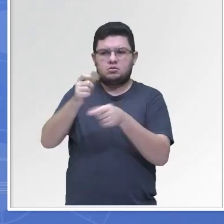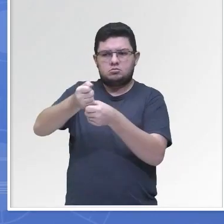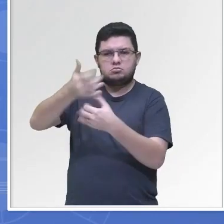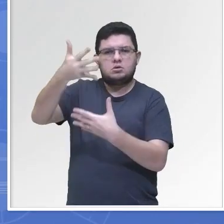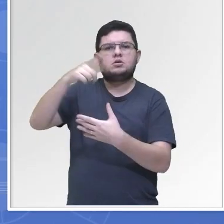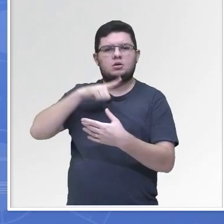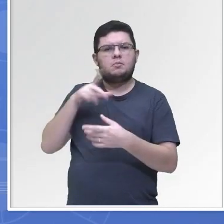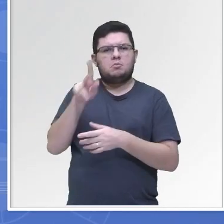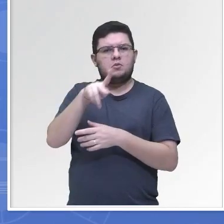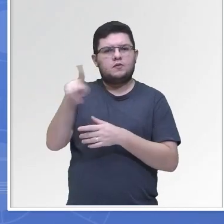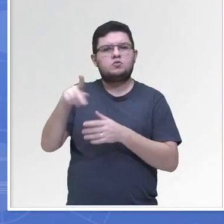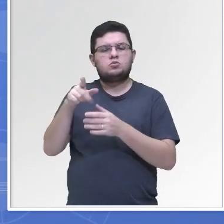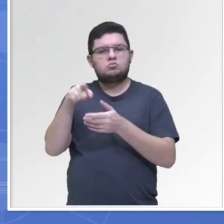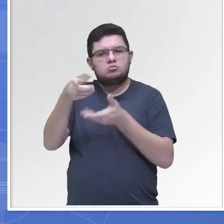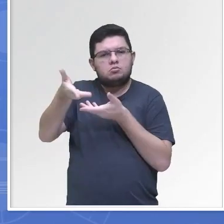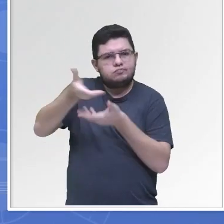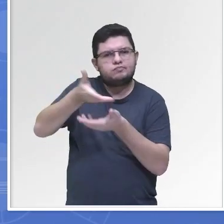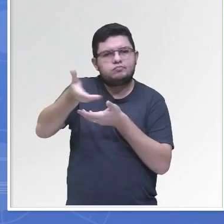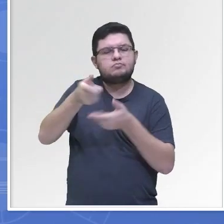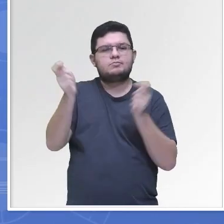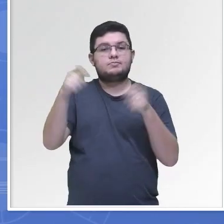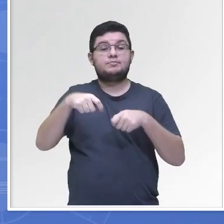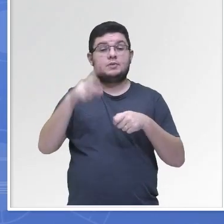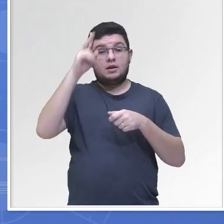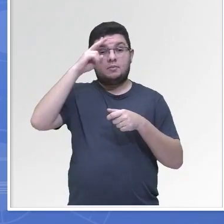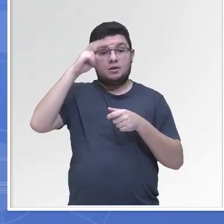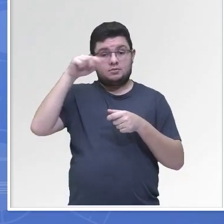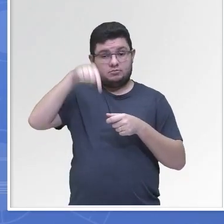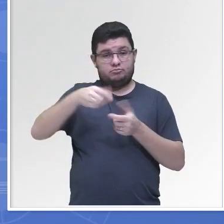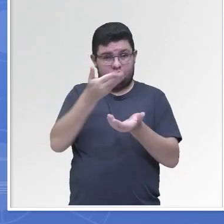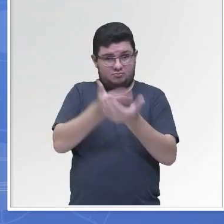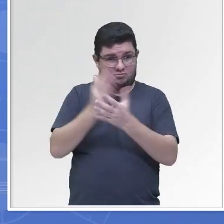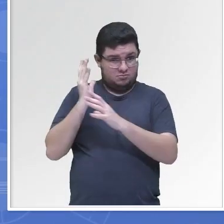é uma grande revisão para vocês e a gente contribui